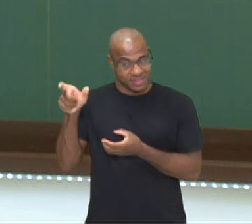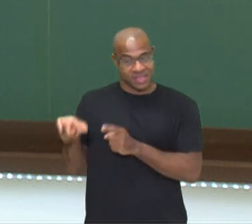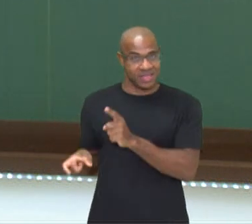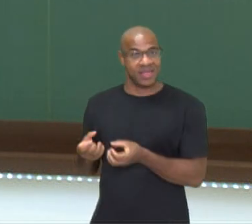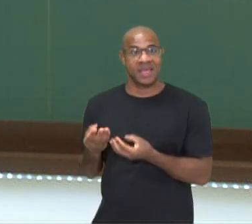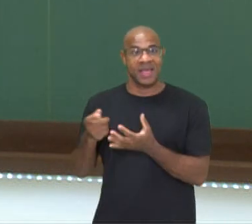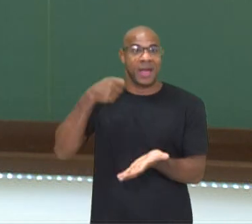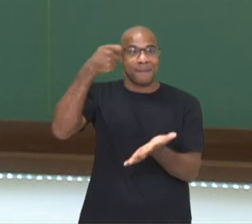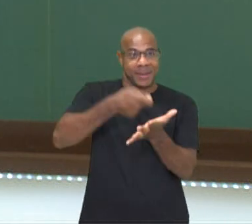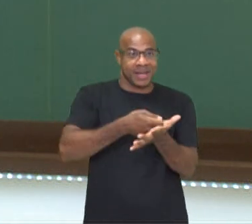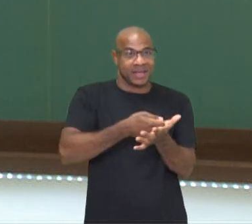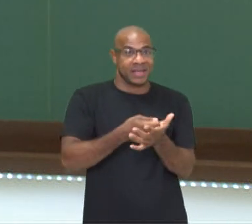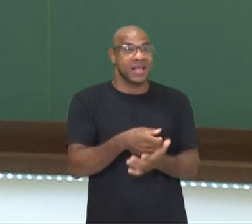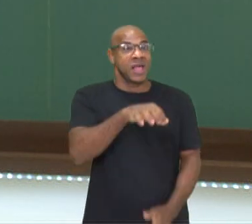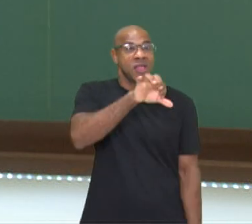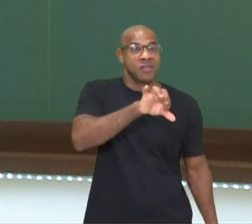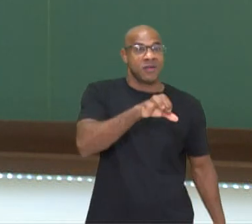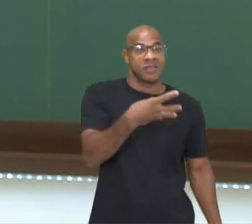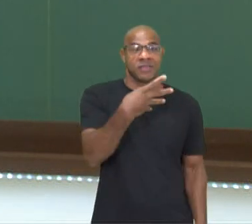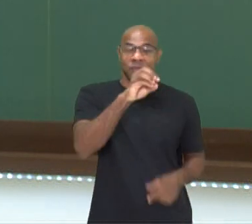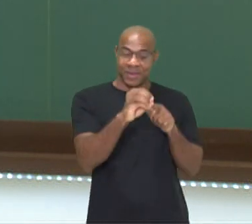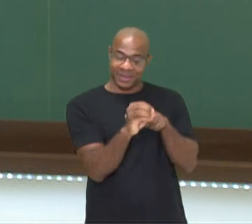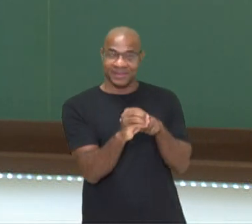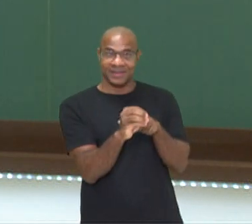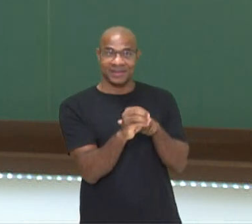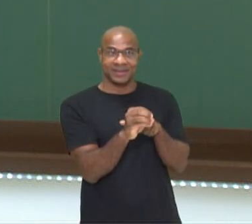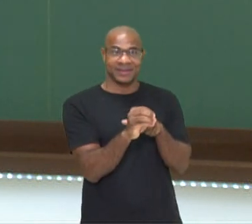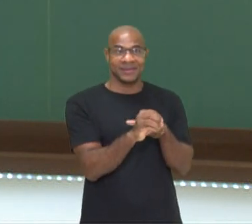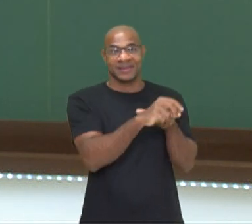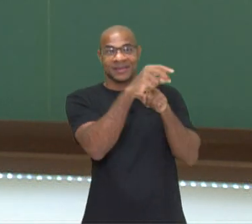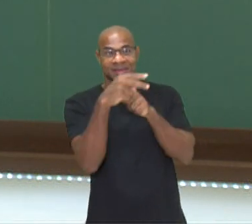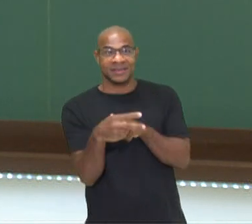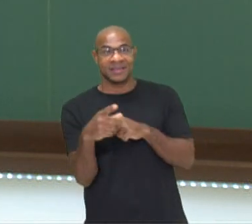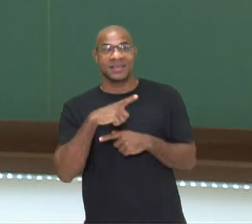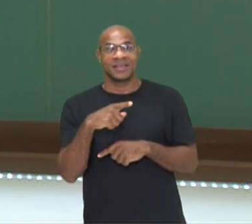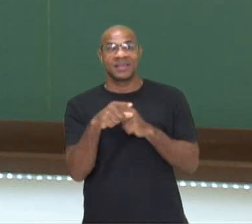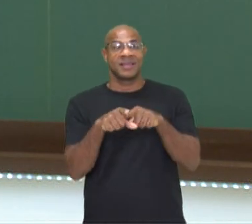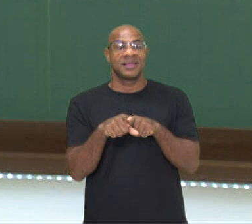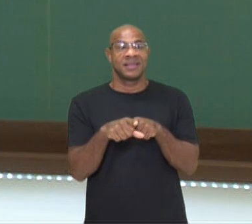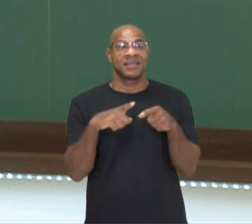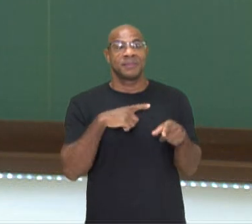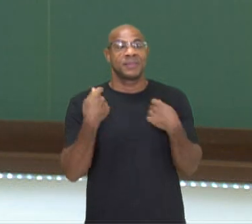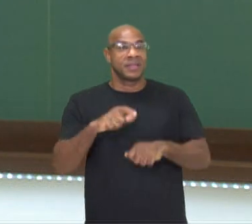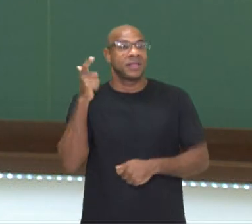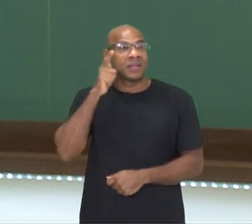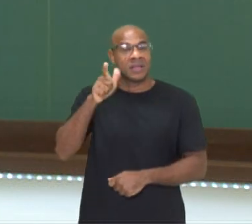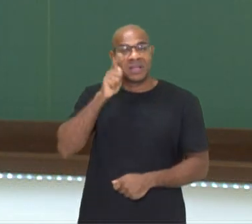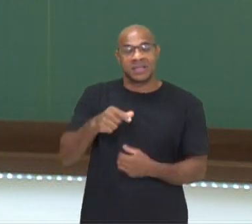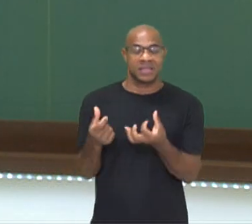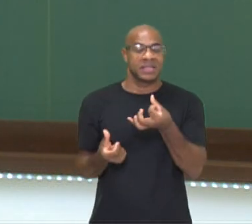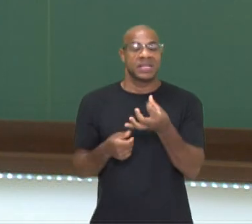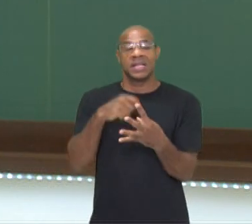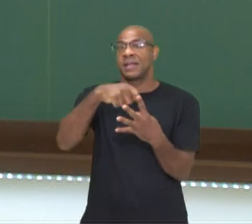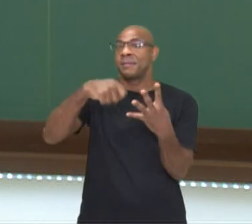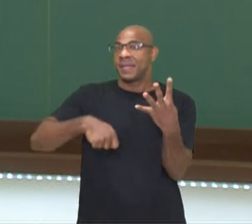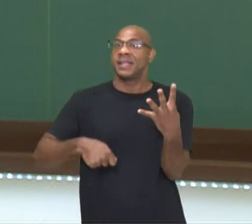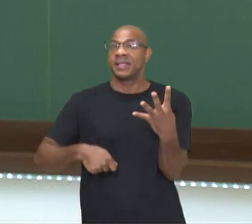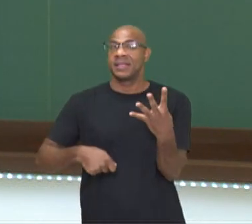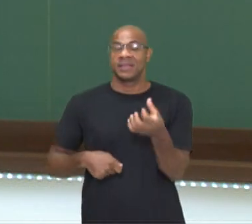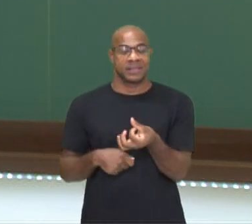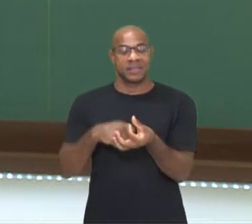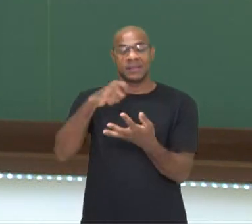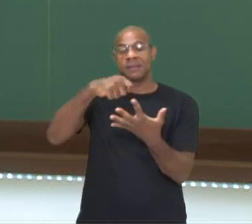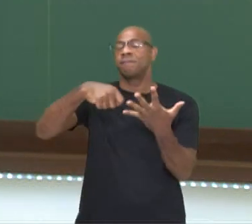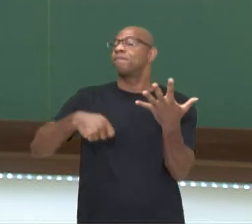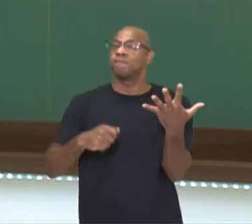à vista vai custar 940, tá? Que ela tem que conseguir esse dinheiro em 6 meses, né? Em